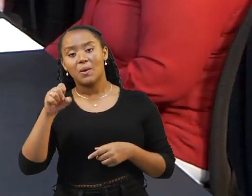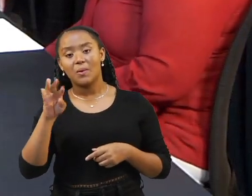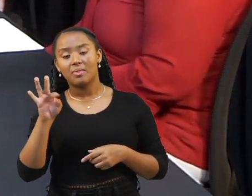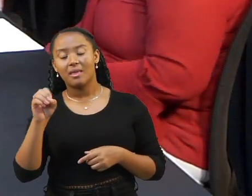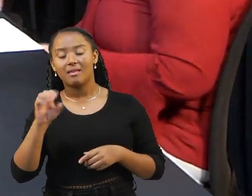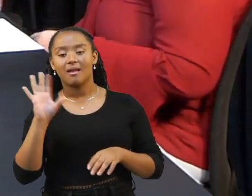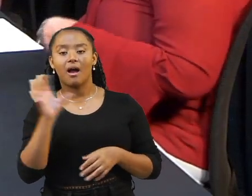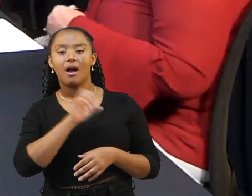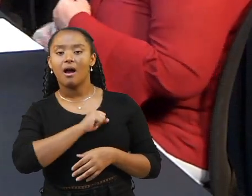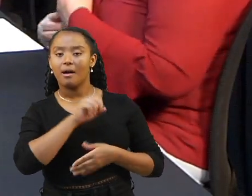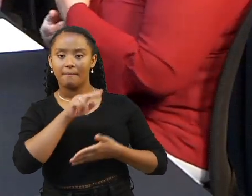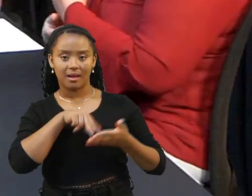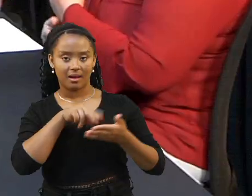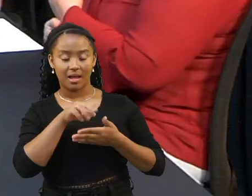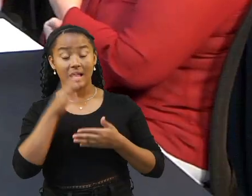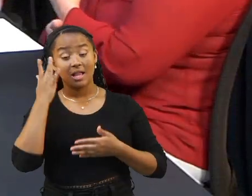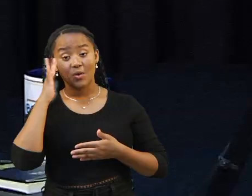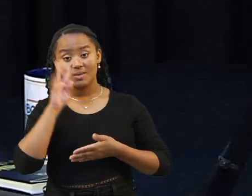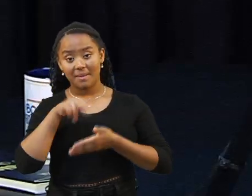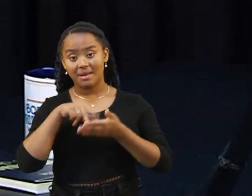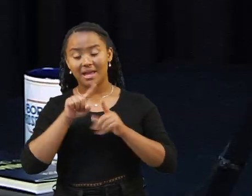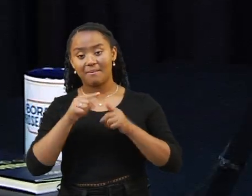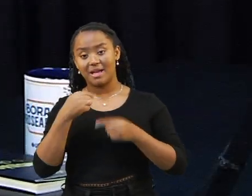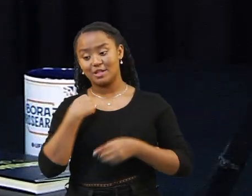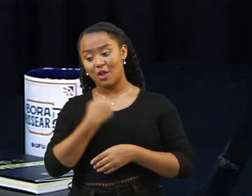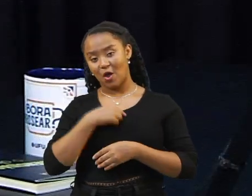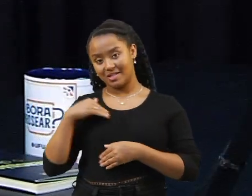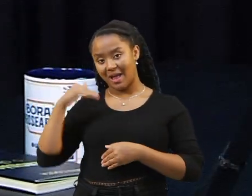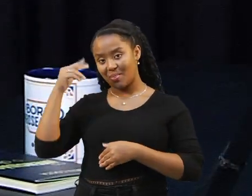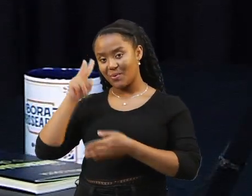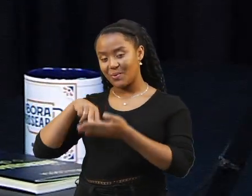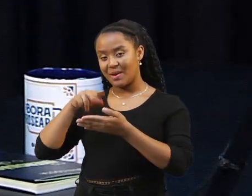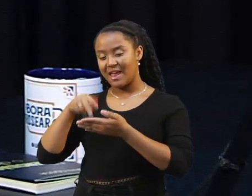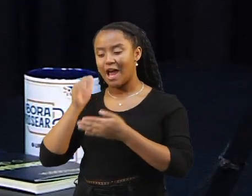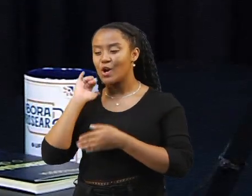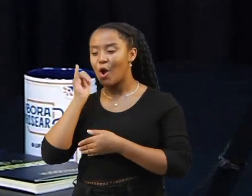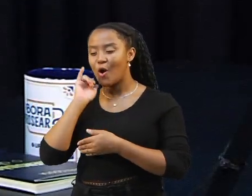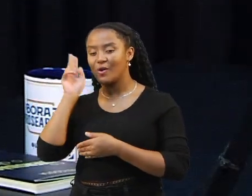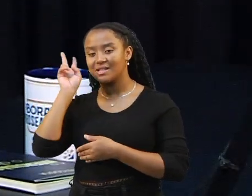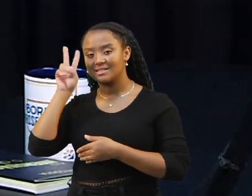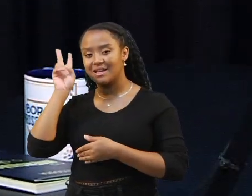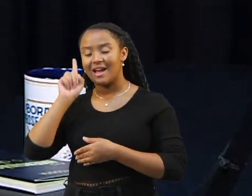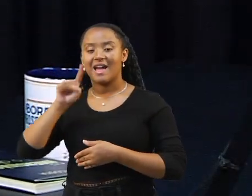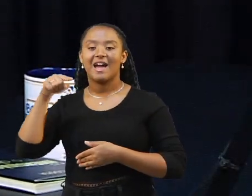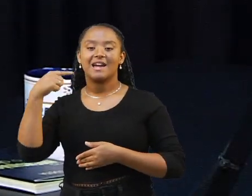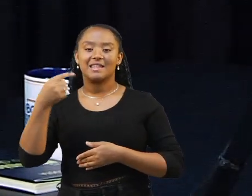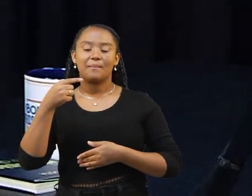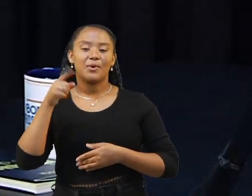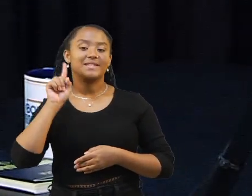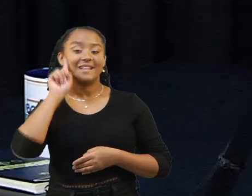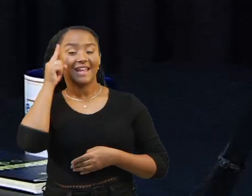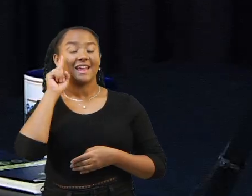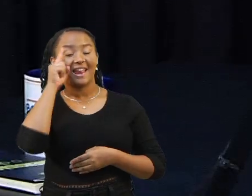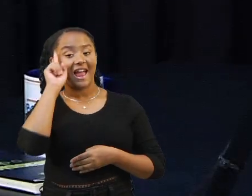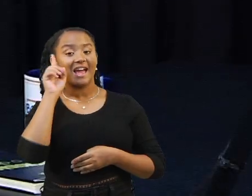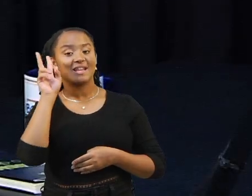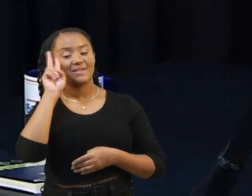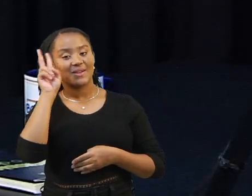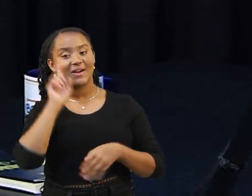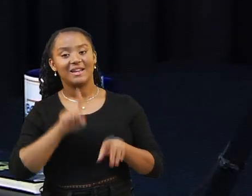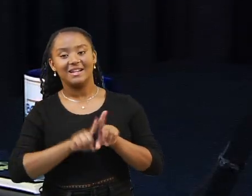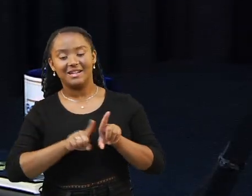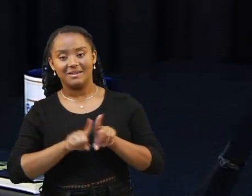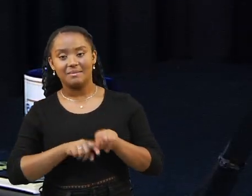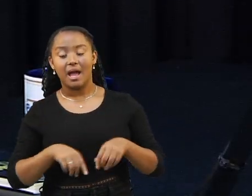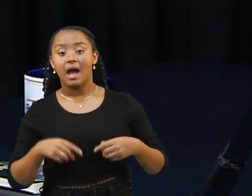ler, né? Ele não sabe ler, mas a gente lê para ele, ele ama. A gente conta historinha, aí depois ele